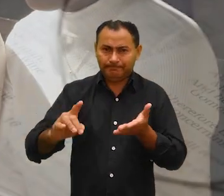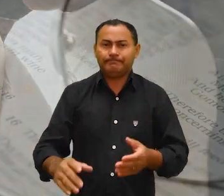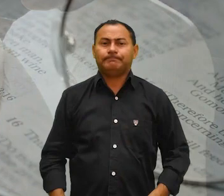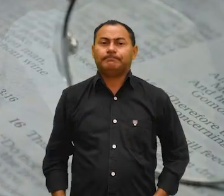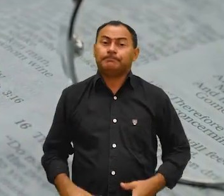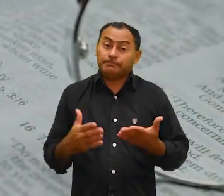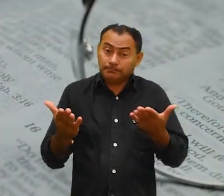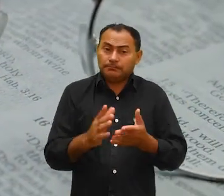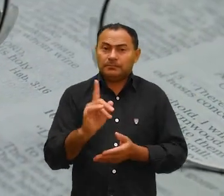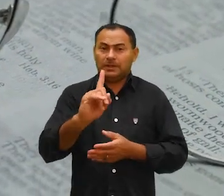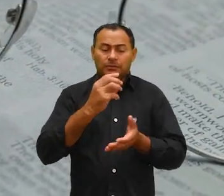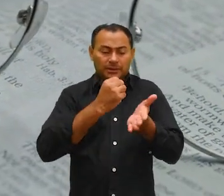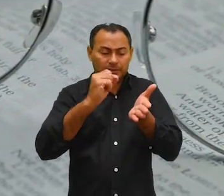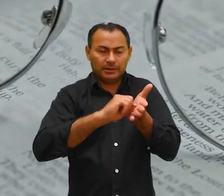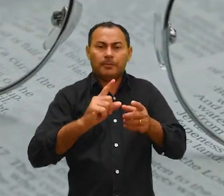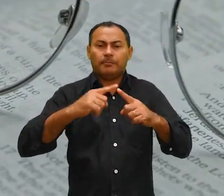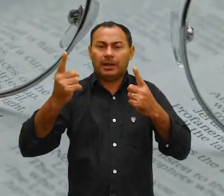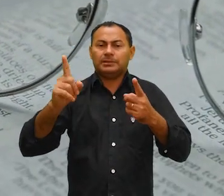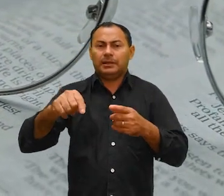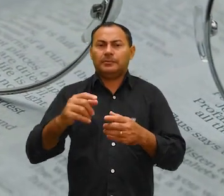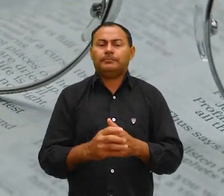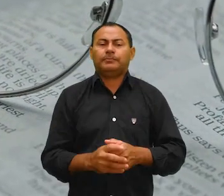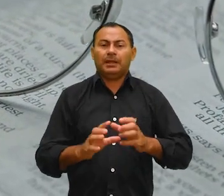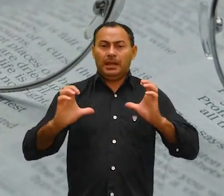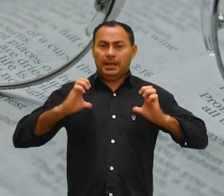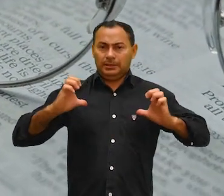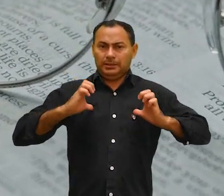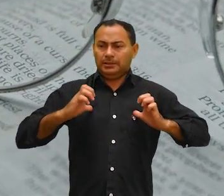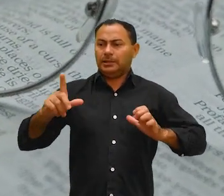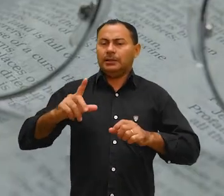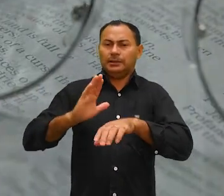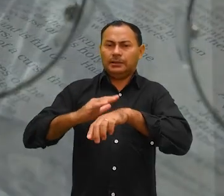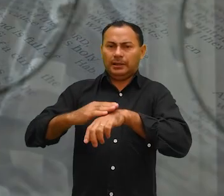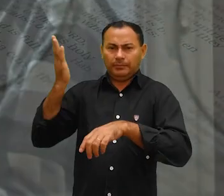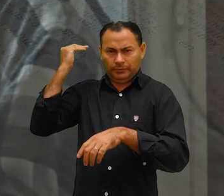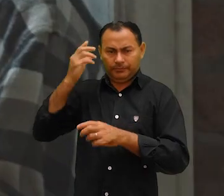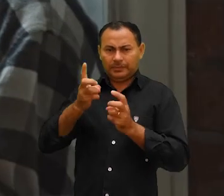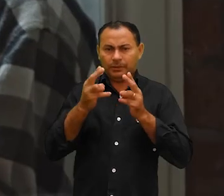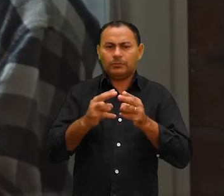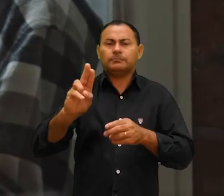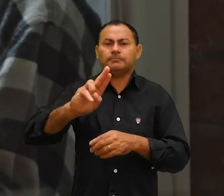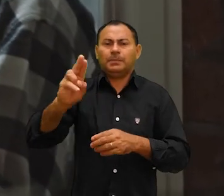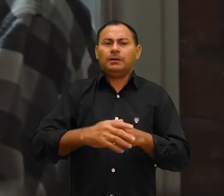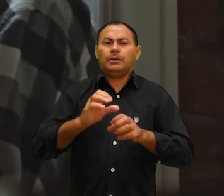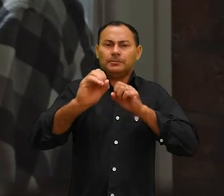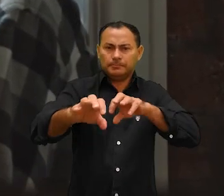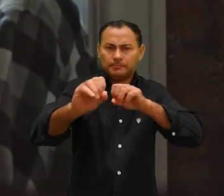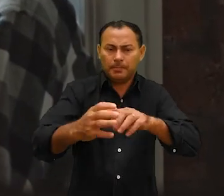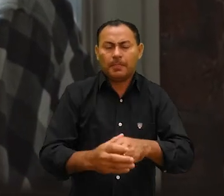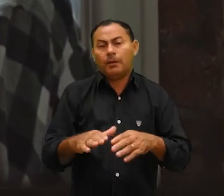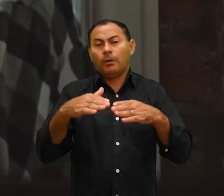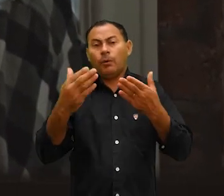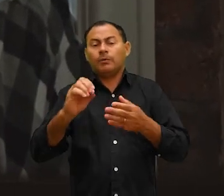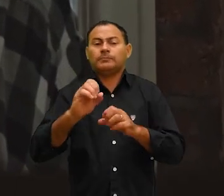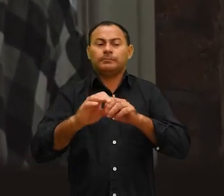inimigo. Isso não está nas Escrituras, mas era a ética daquele tempo. Assim, a aplicação do que era ensinado, ou